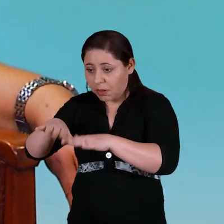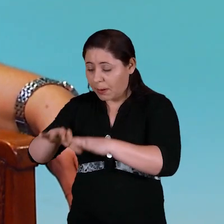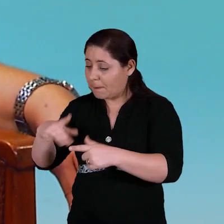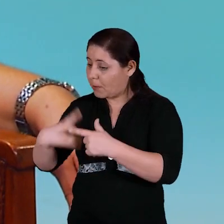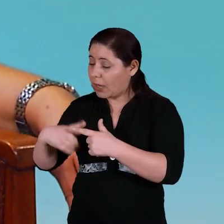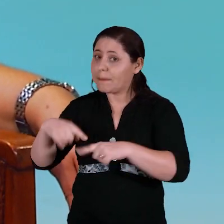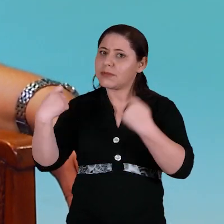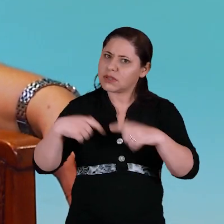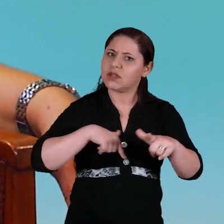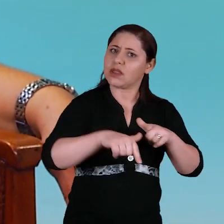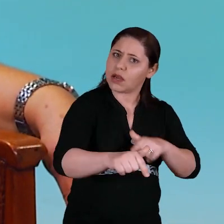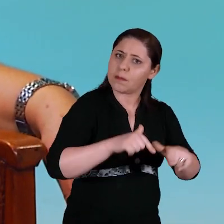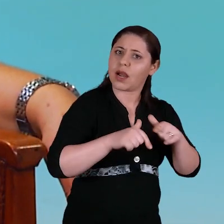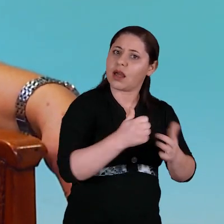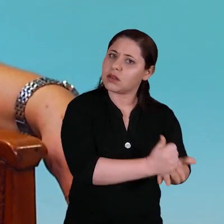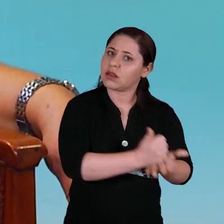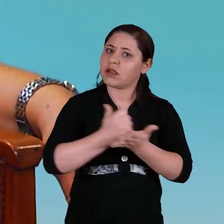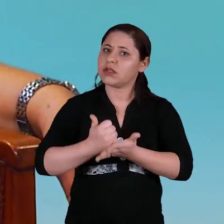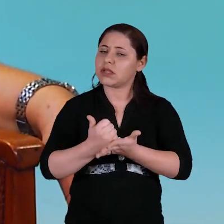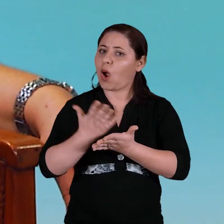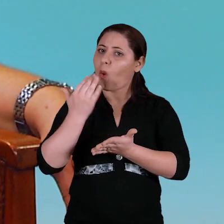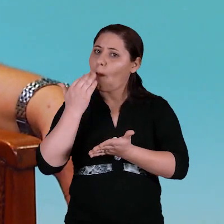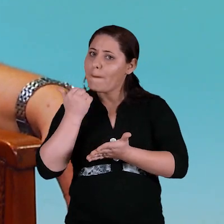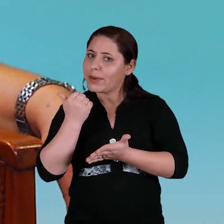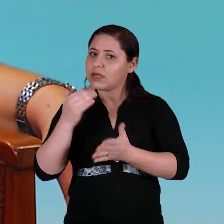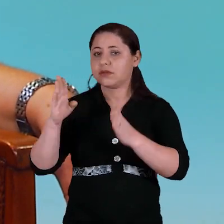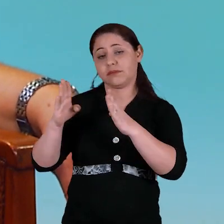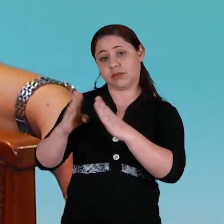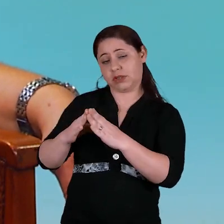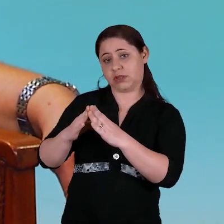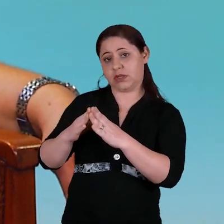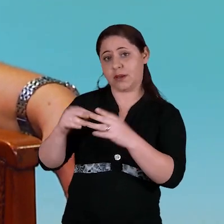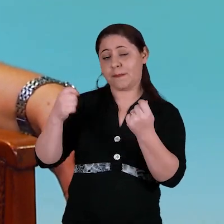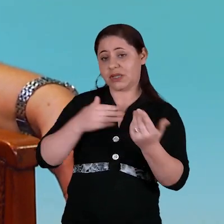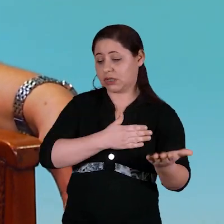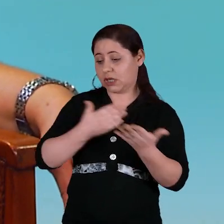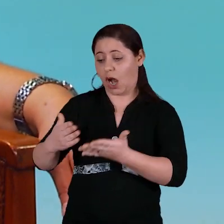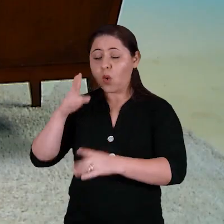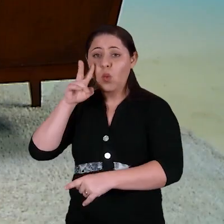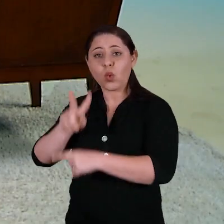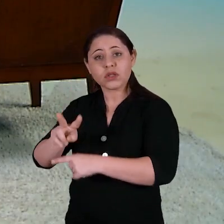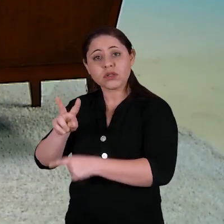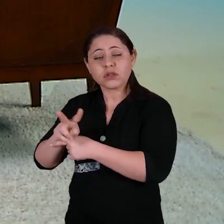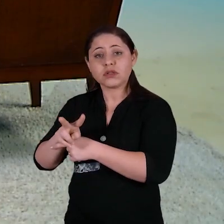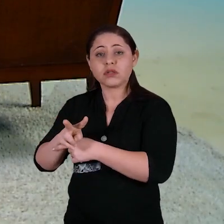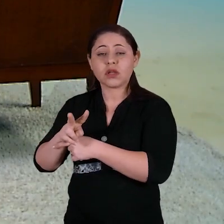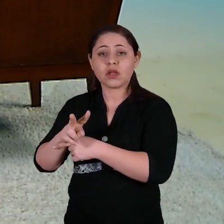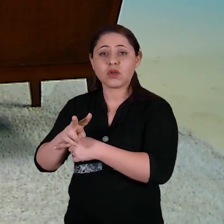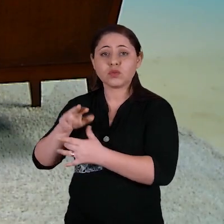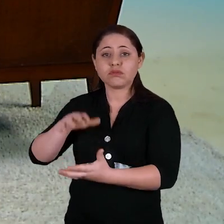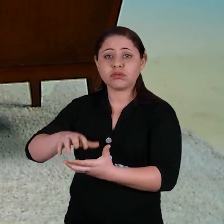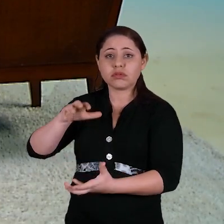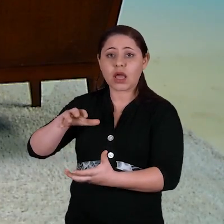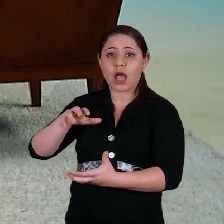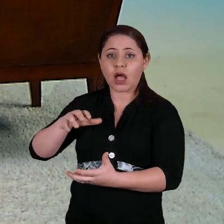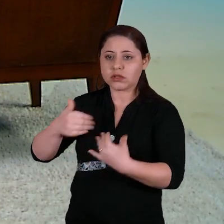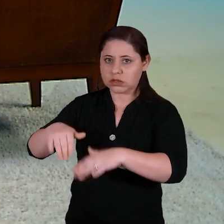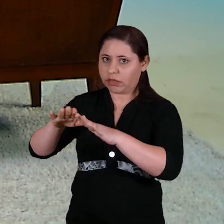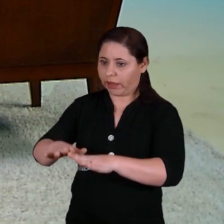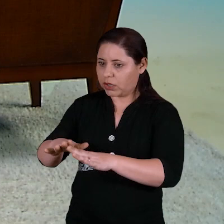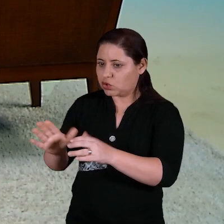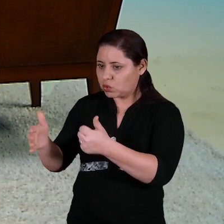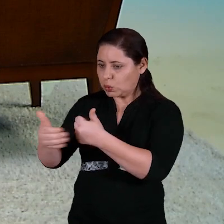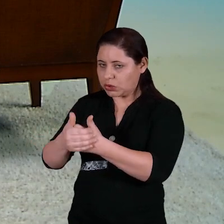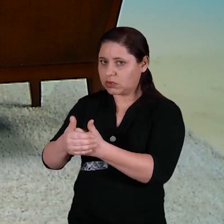tem que trabalhar, ela tem que trazer alimento para casa, ela tem que alimentar esse idoso. Então, às vezes, ela deixa escondidinho